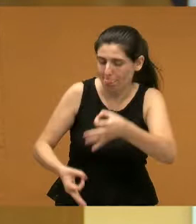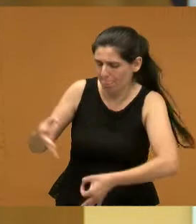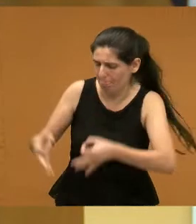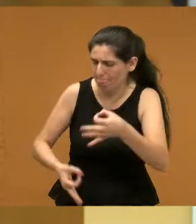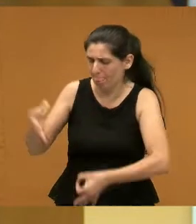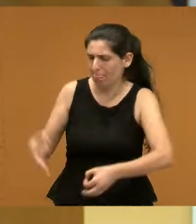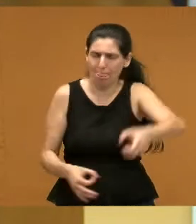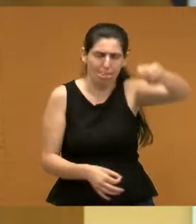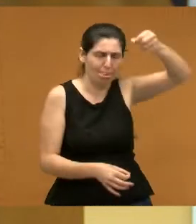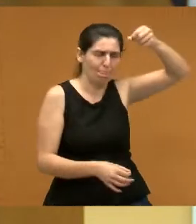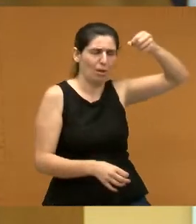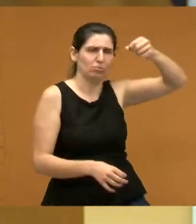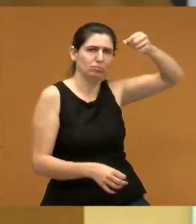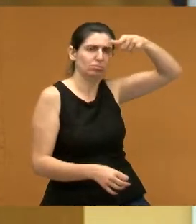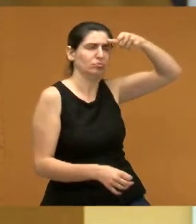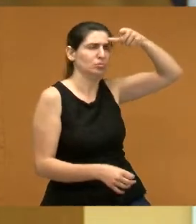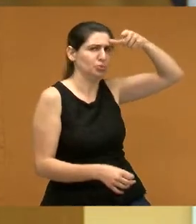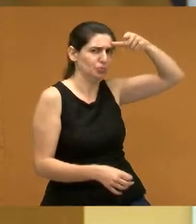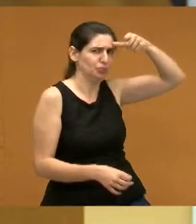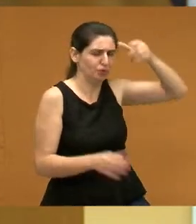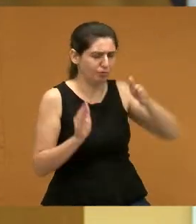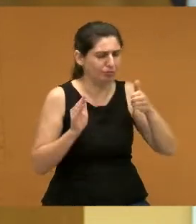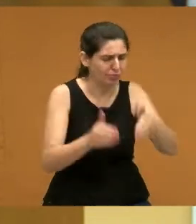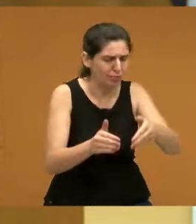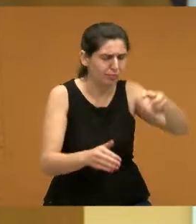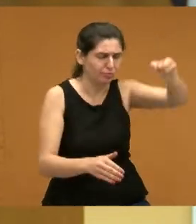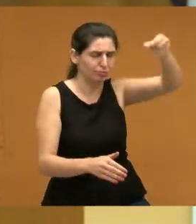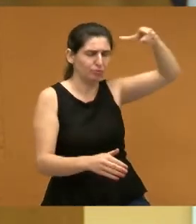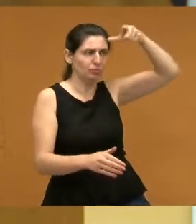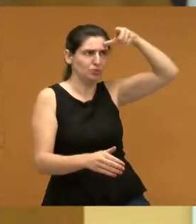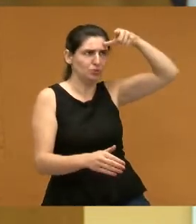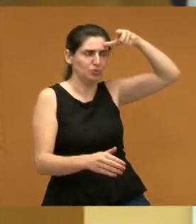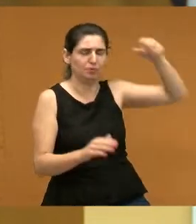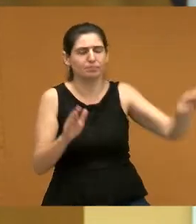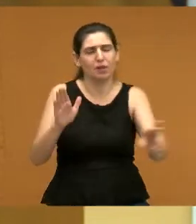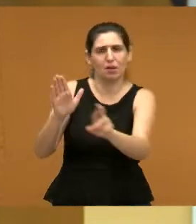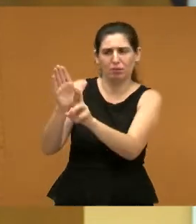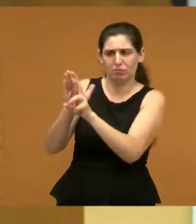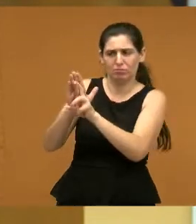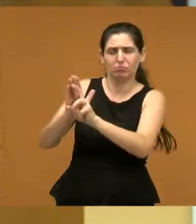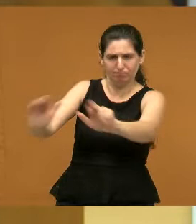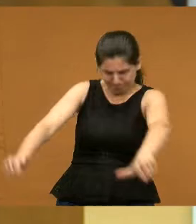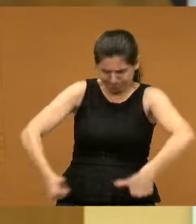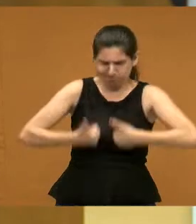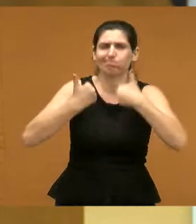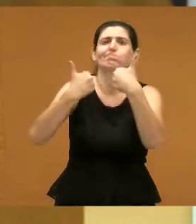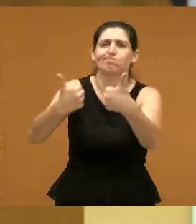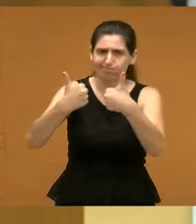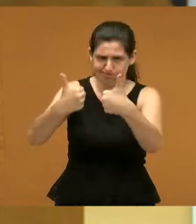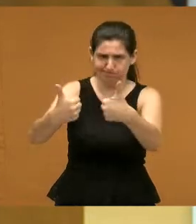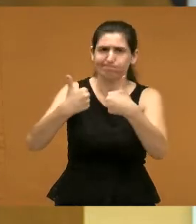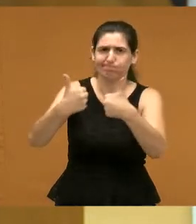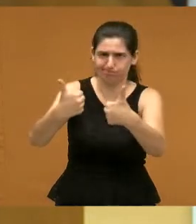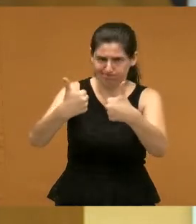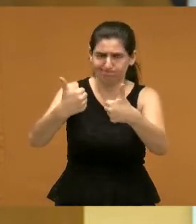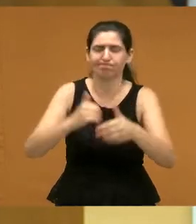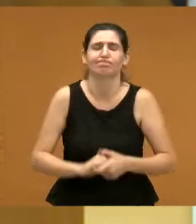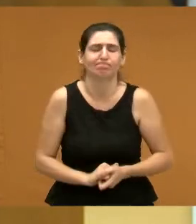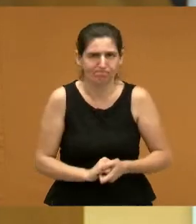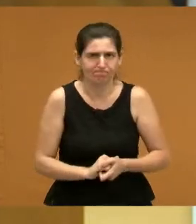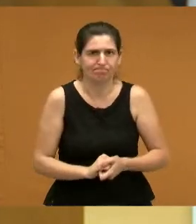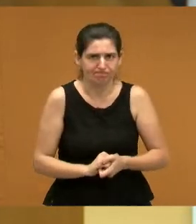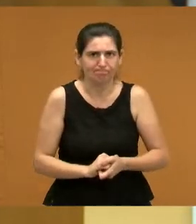Cultural, dotando-a de autonomia representativa e eficiente para responder aos anseios